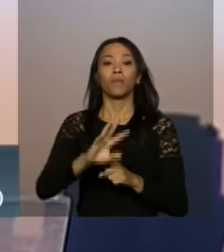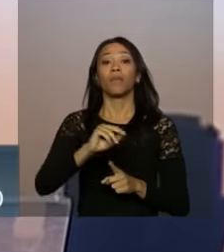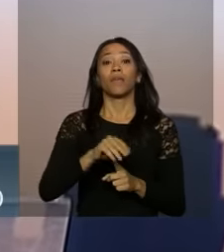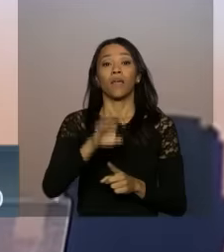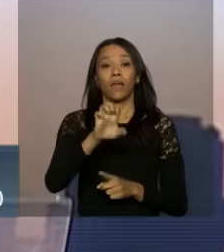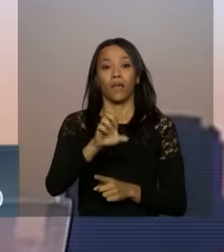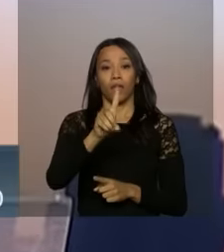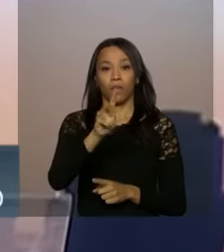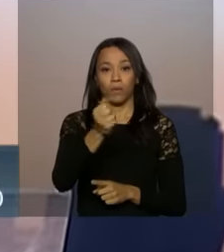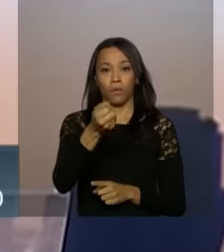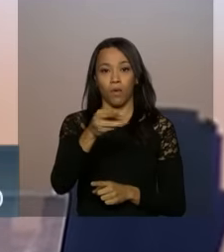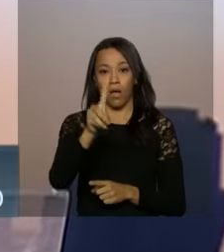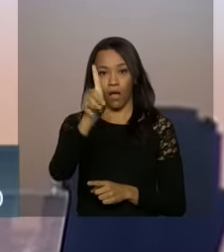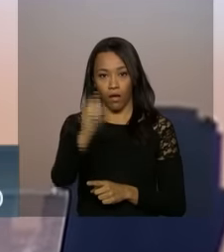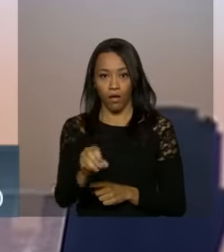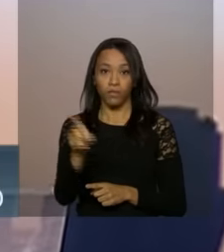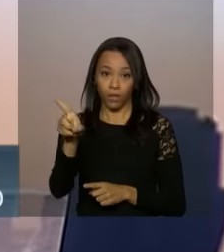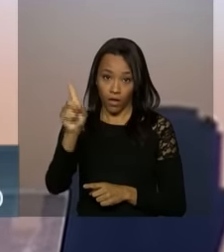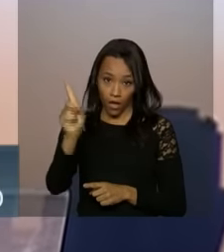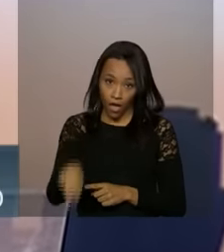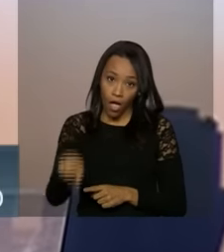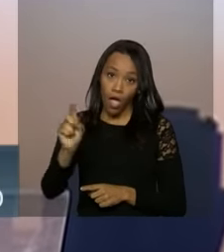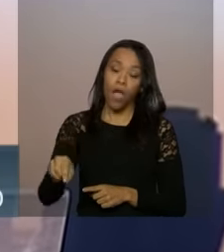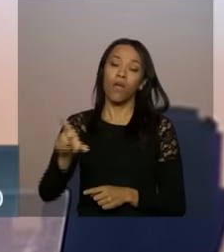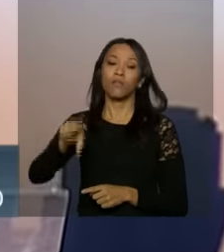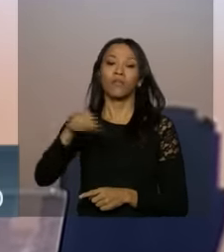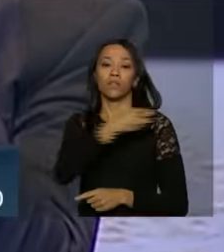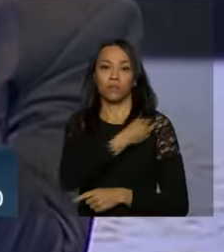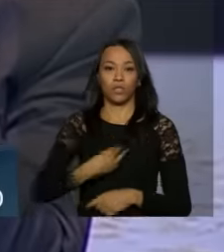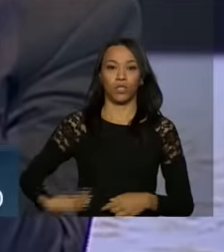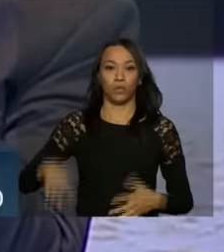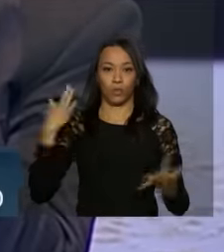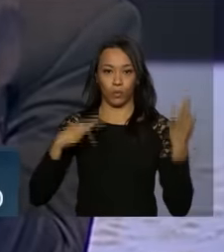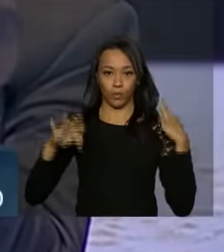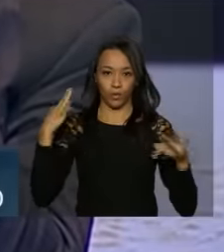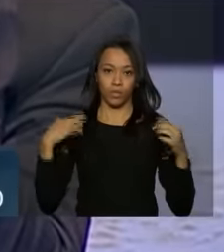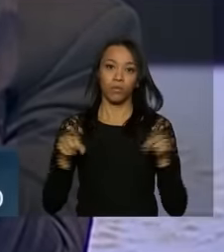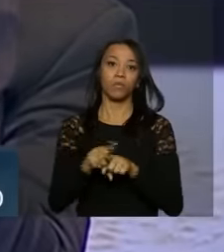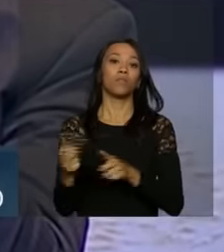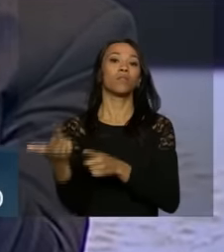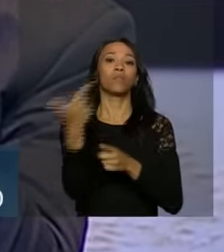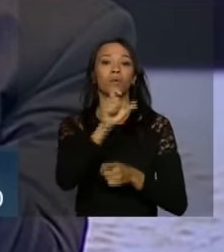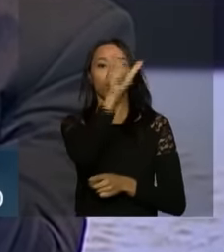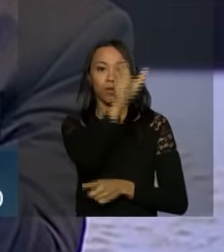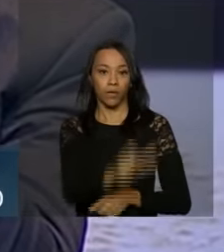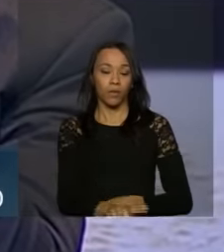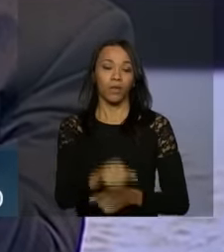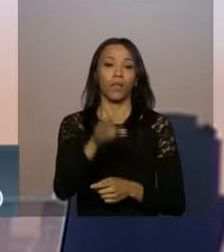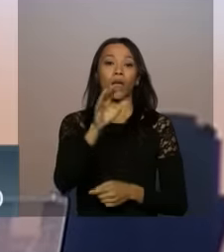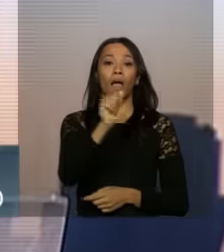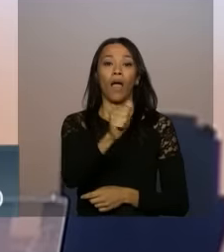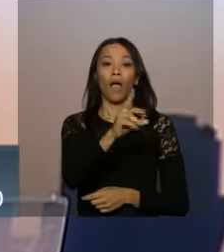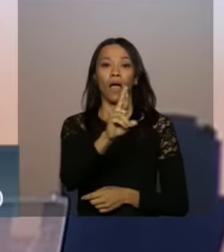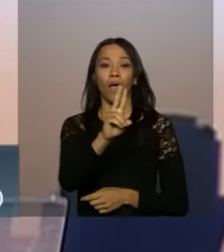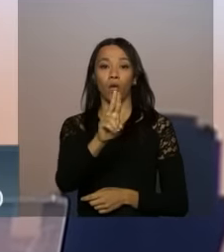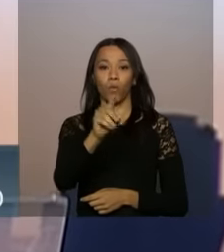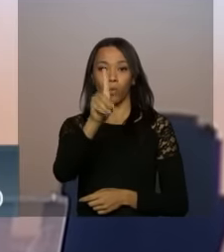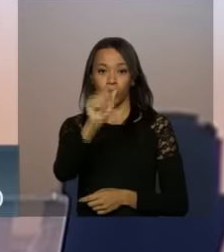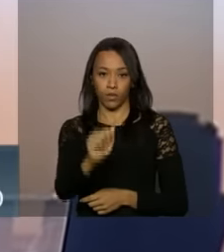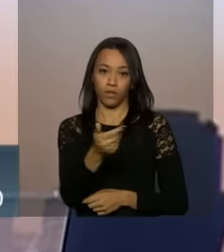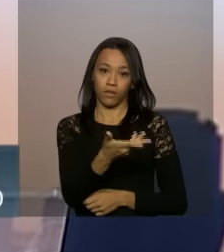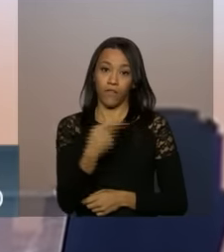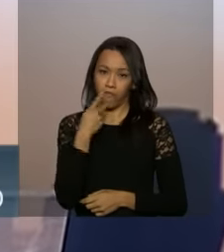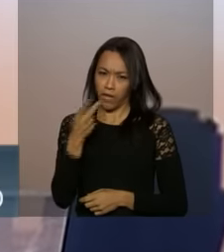Eduardo Alves, ministro do Turismo, e à senhora Laurinda Arruda. E queria dizer que o Henrique tem